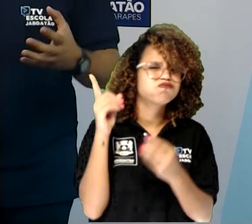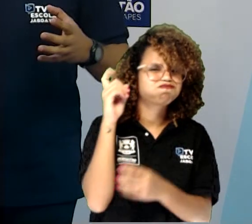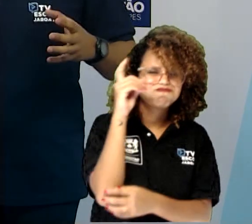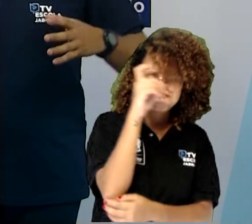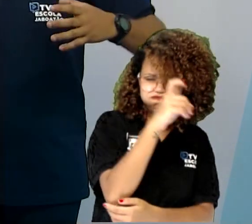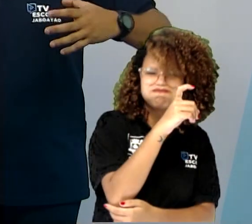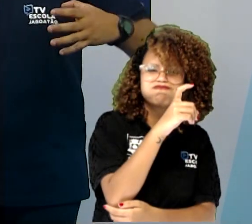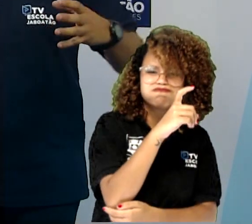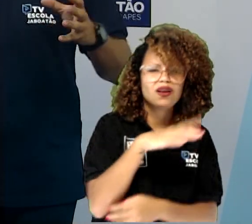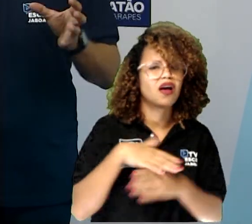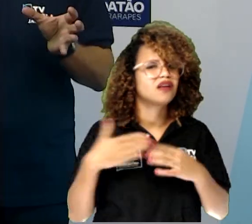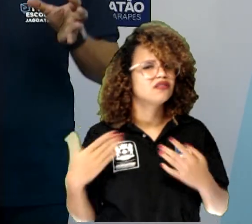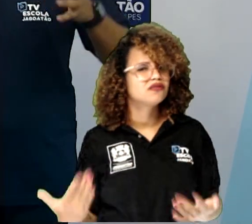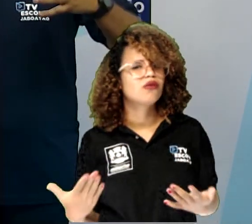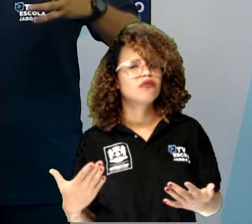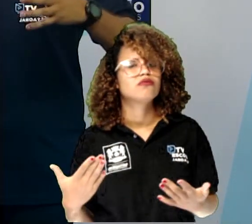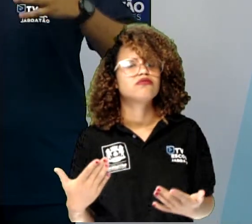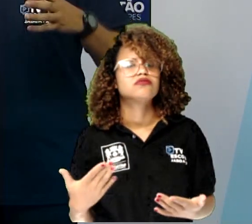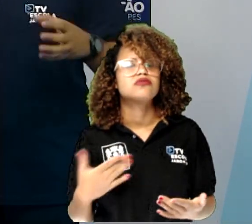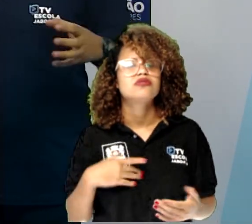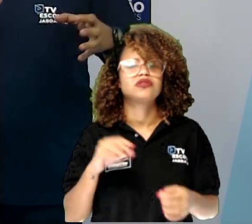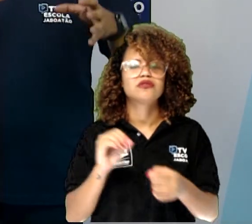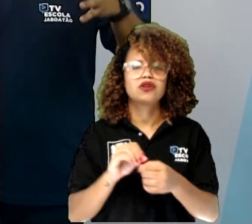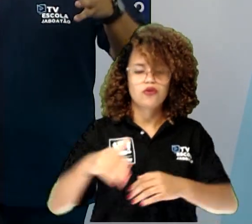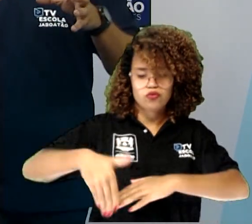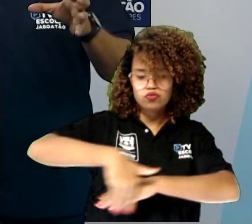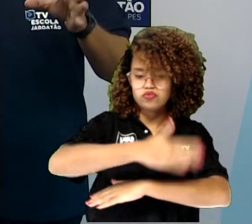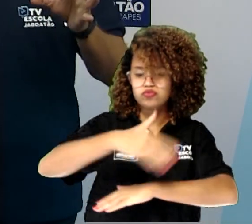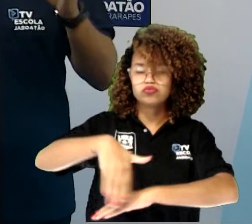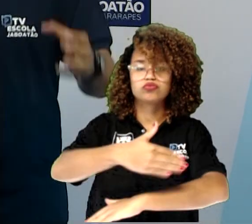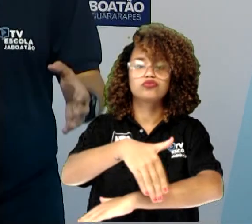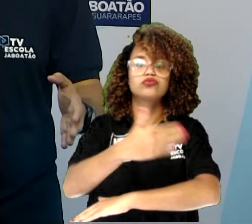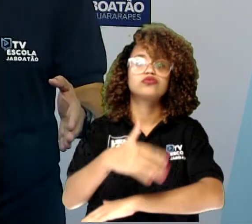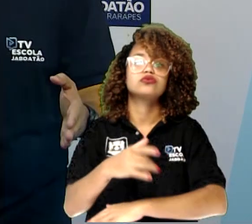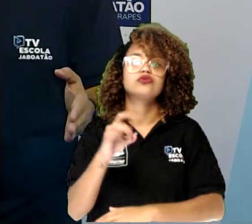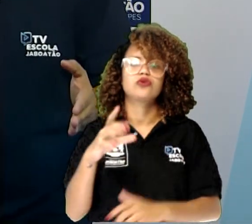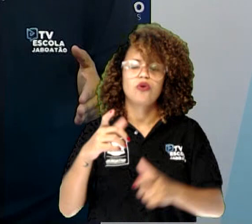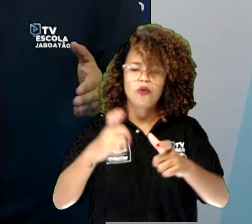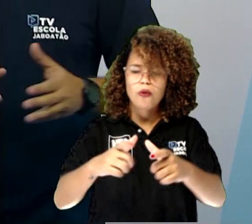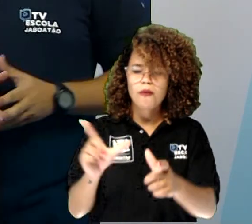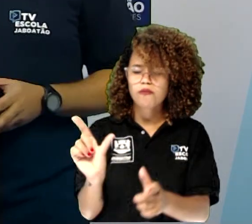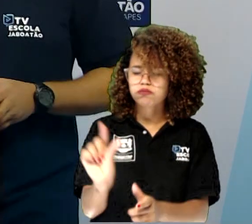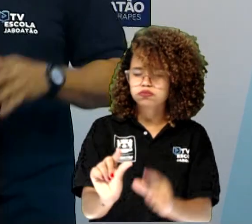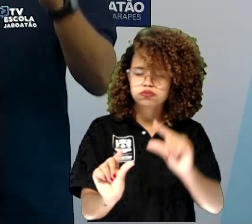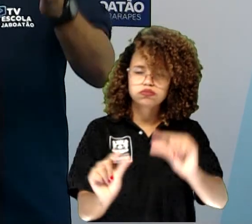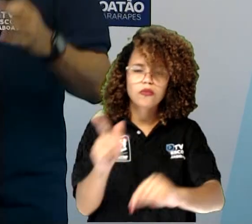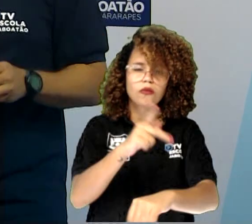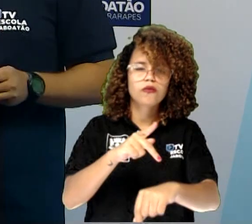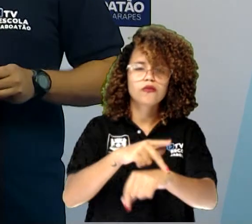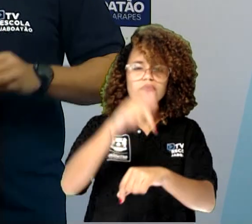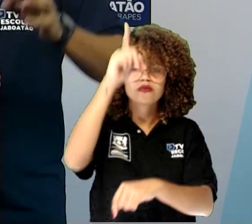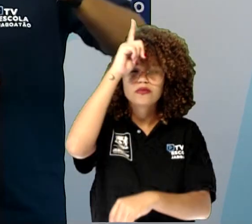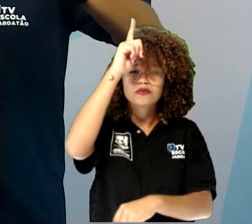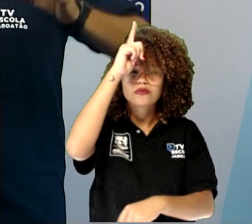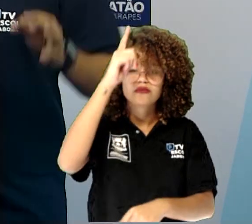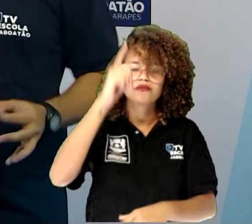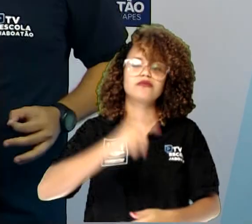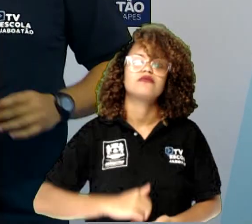né? Então eles acabaram fundando vilas, literalmente mini-Alemanhas dentro do Brasil. Eu gosto muito dessa